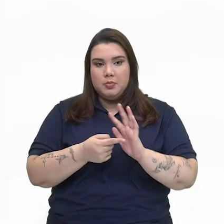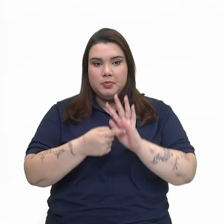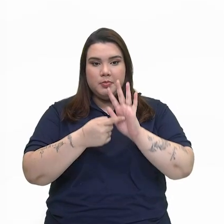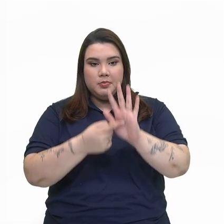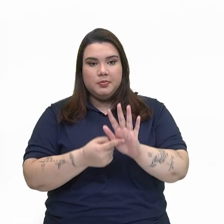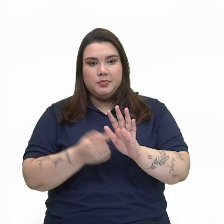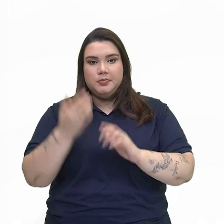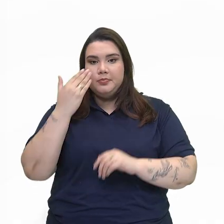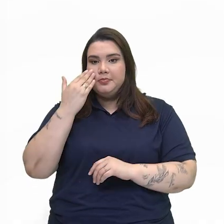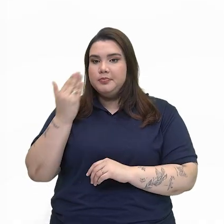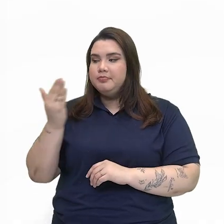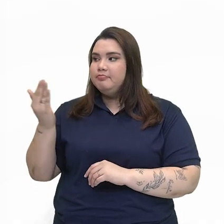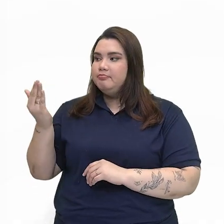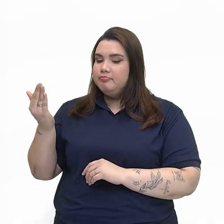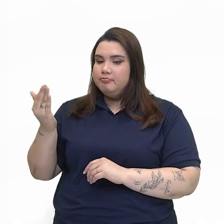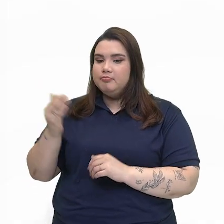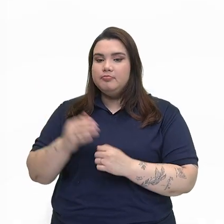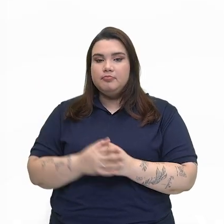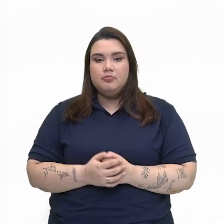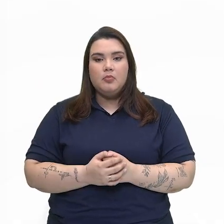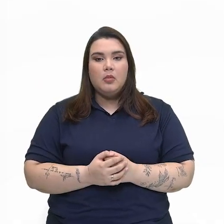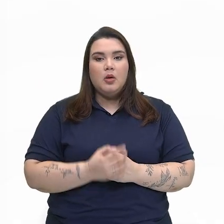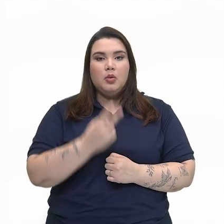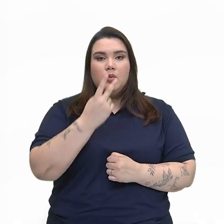agora, olha, se eu expressar ele